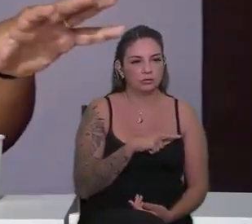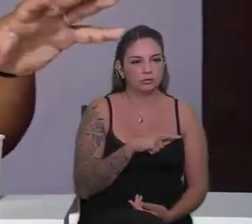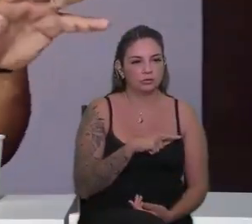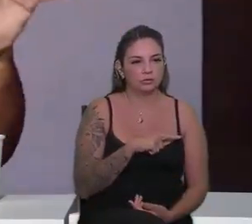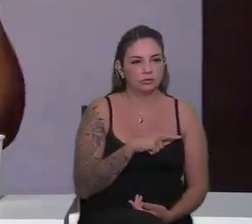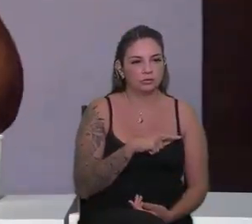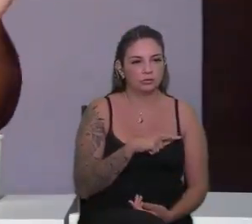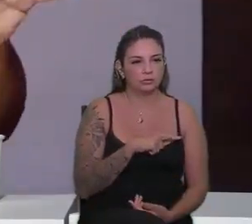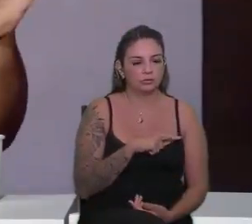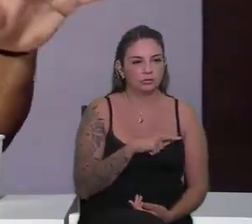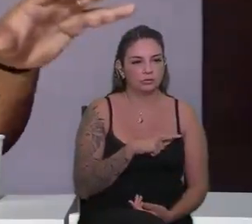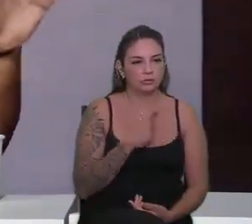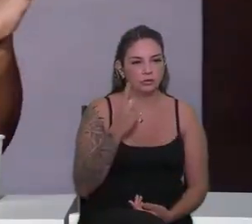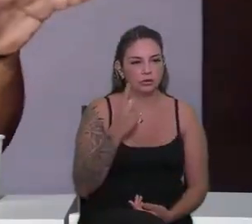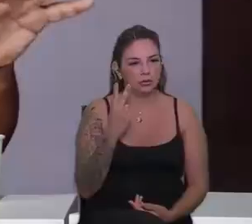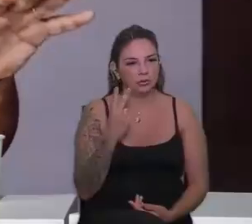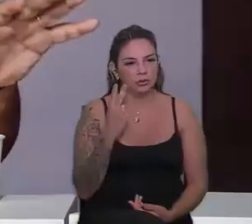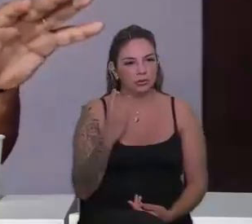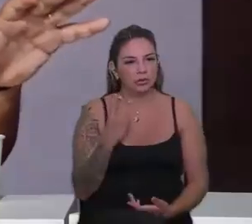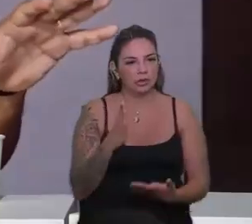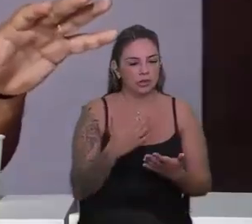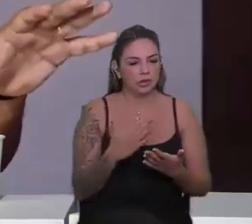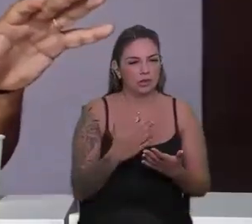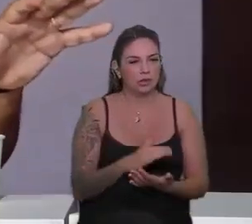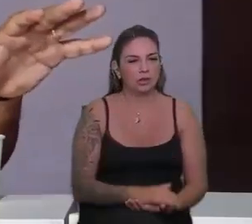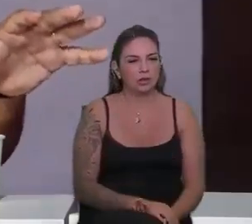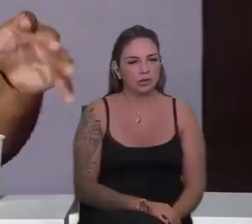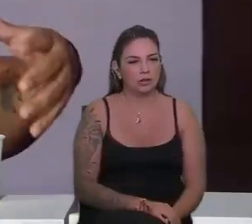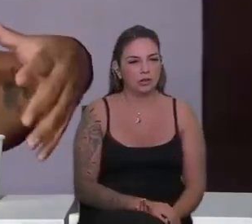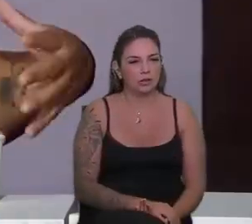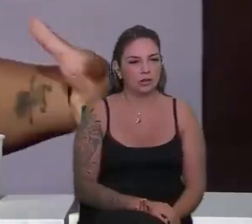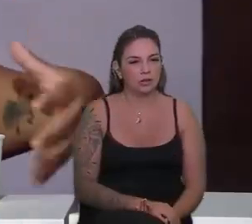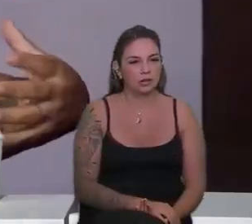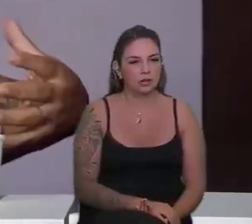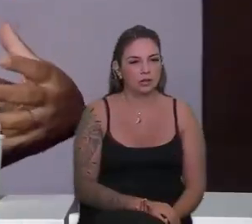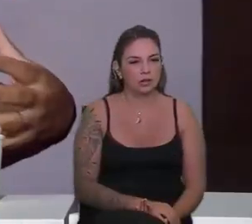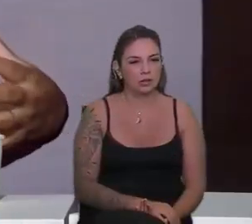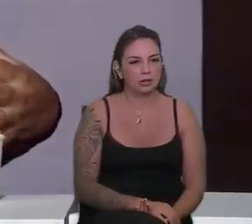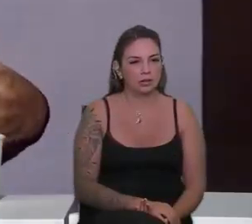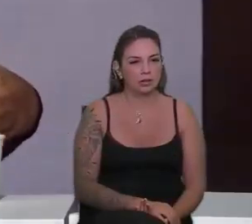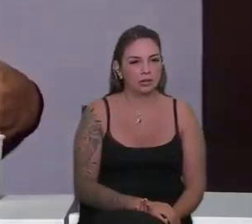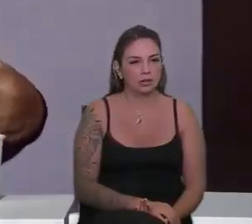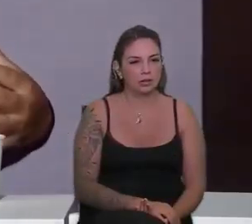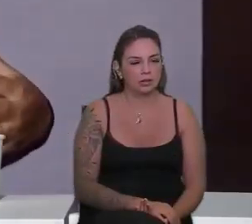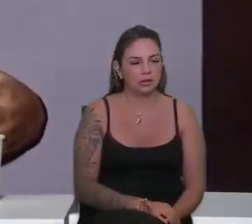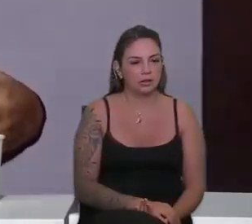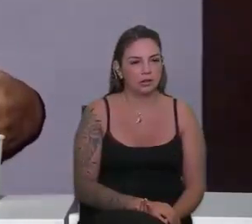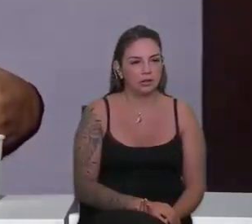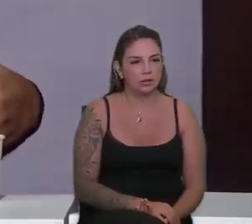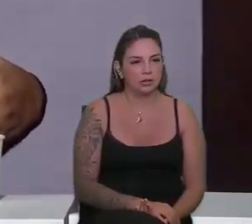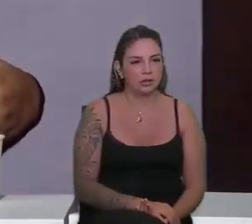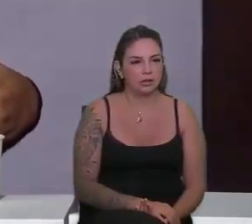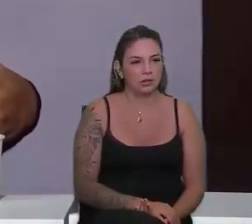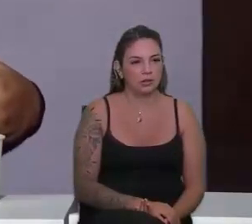naquele espaço 1 ou 2 ou 3 livros por vez. Então, isso também era um pouco mais complicado de